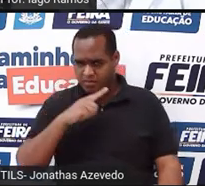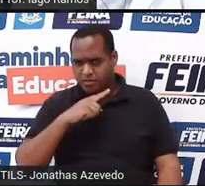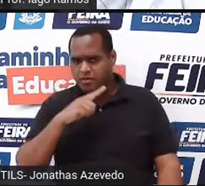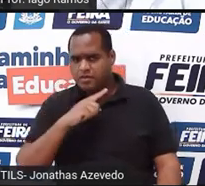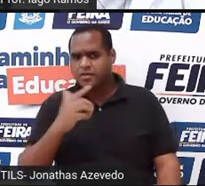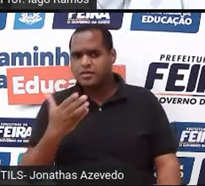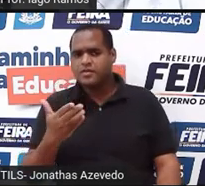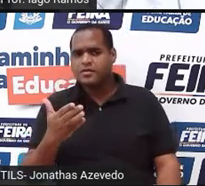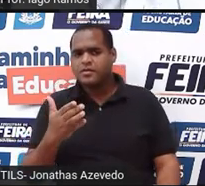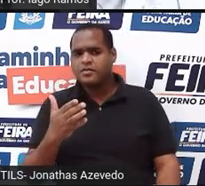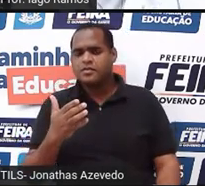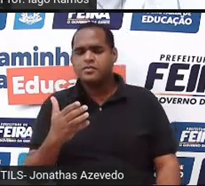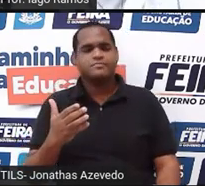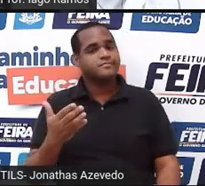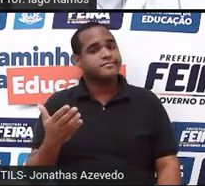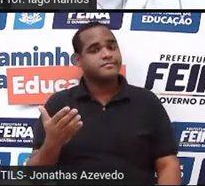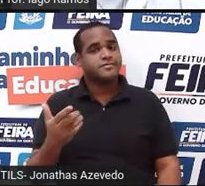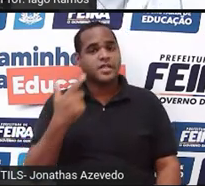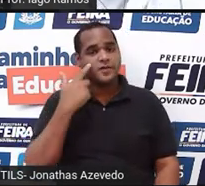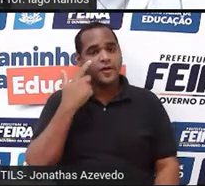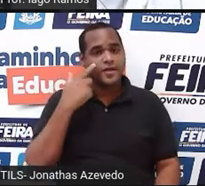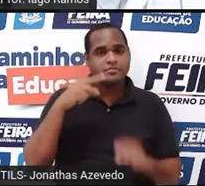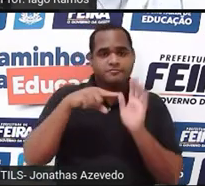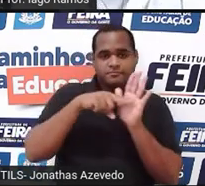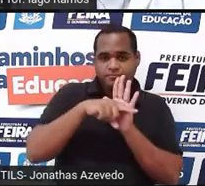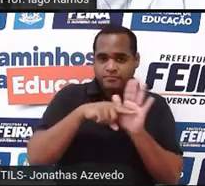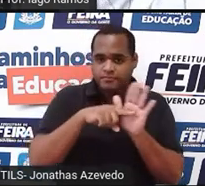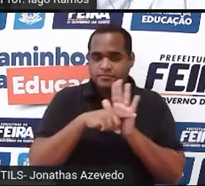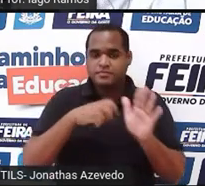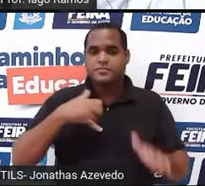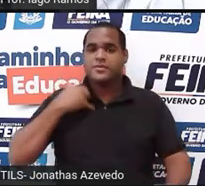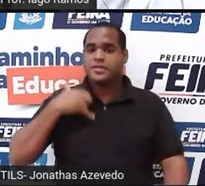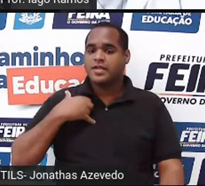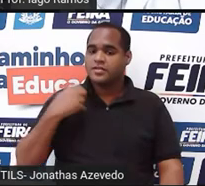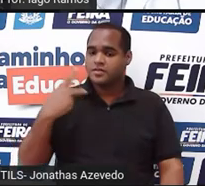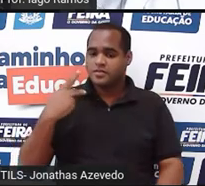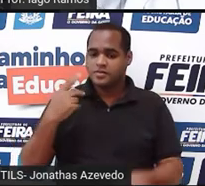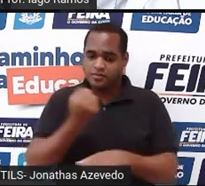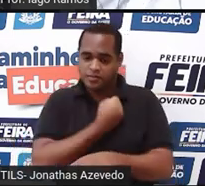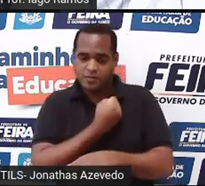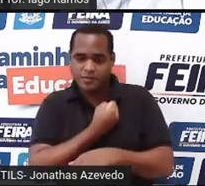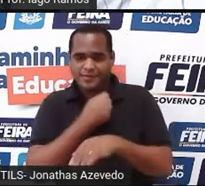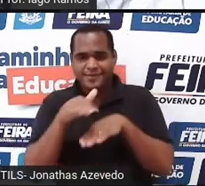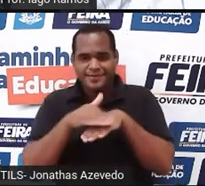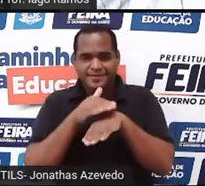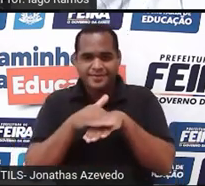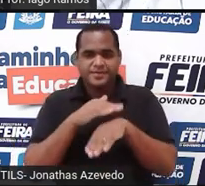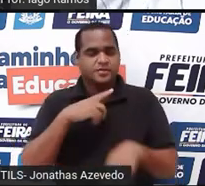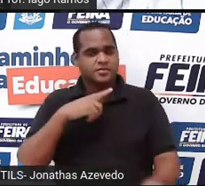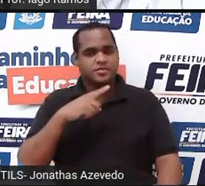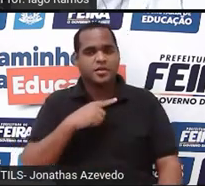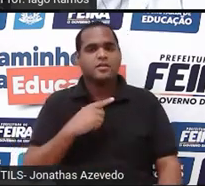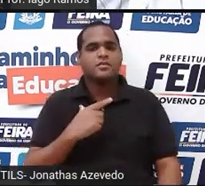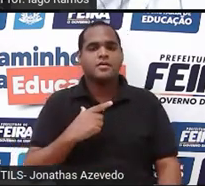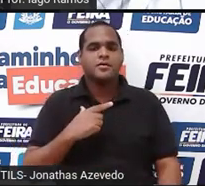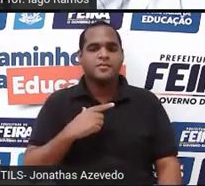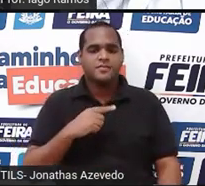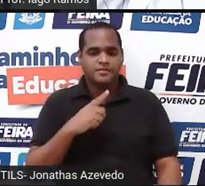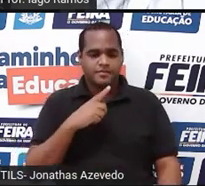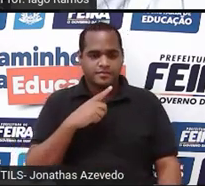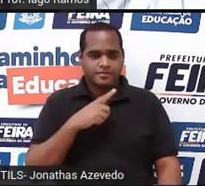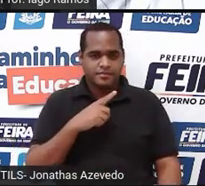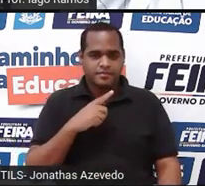bom vamos analisar isso aqui ó idade número do Calçado e vamos